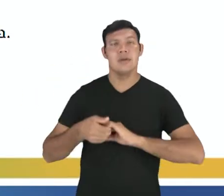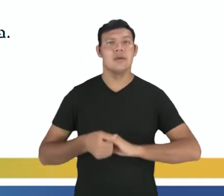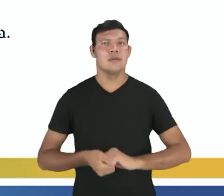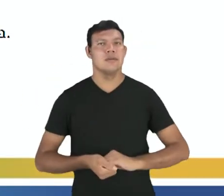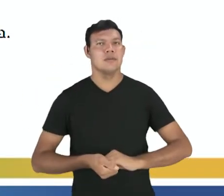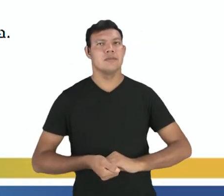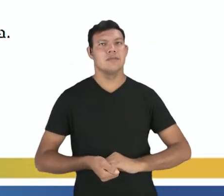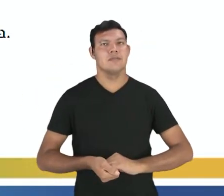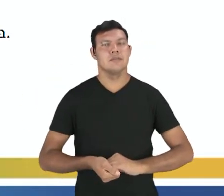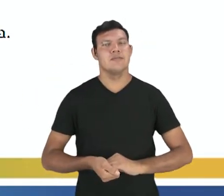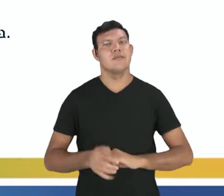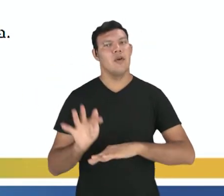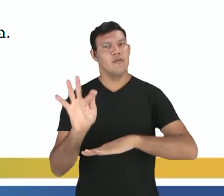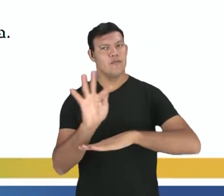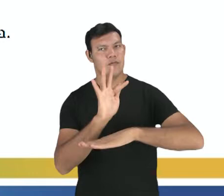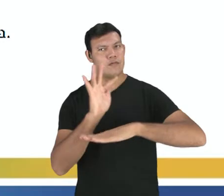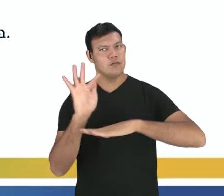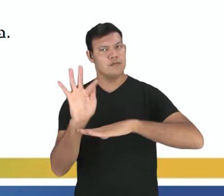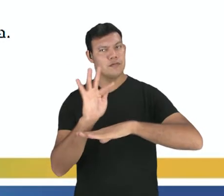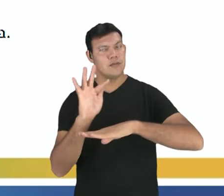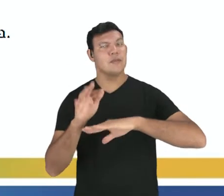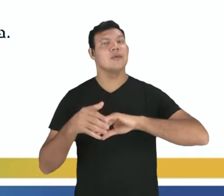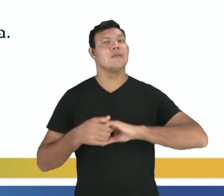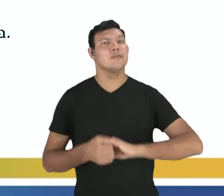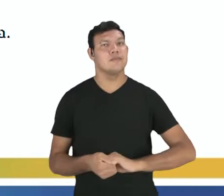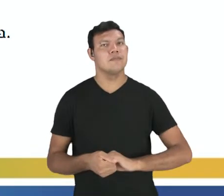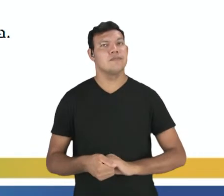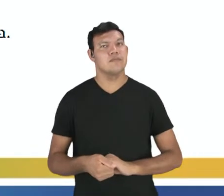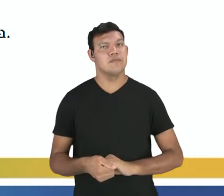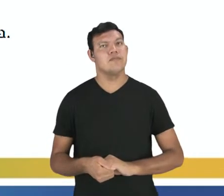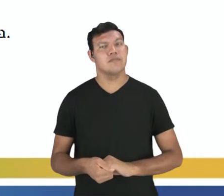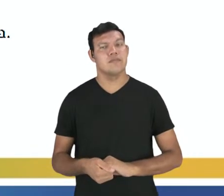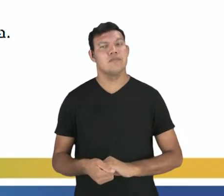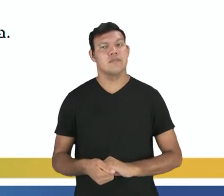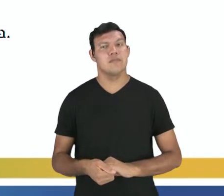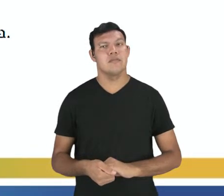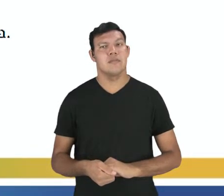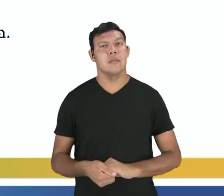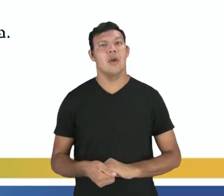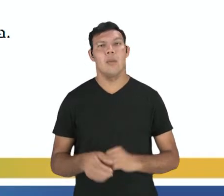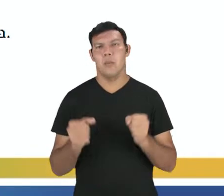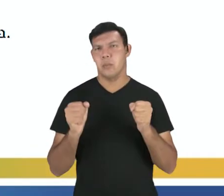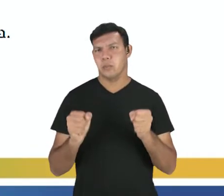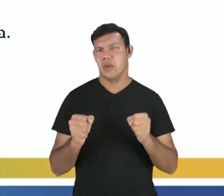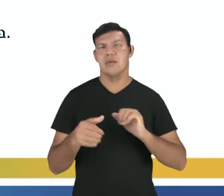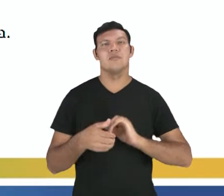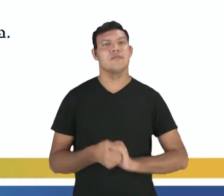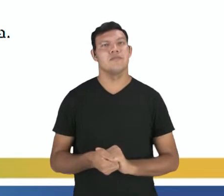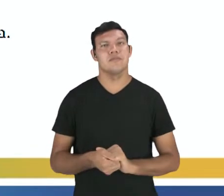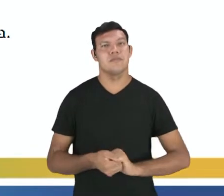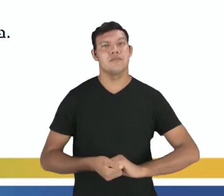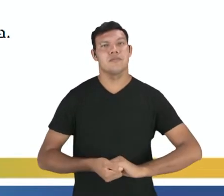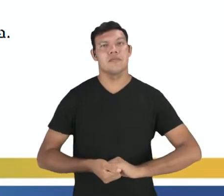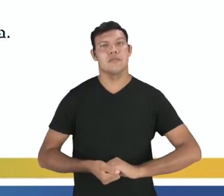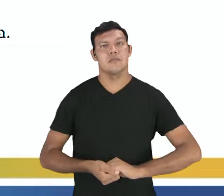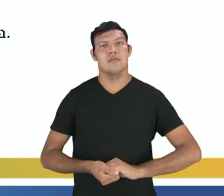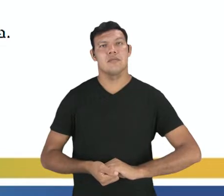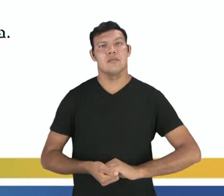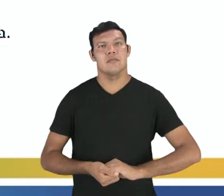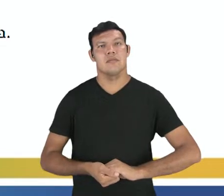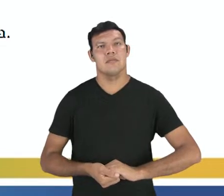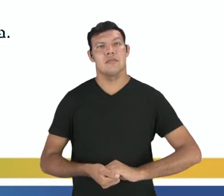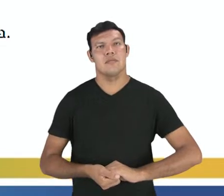É um pouco mais formal o could. Para permissão também formal. Can we go home